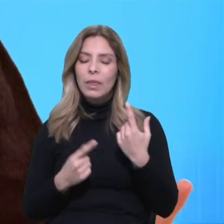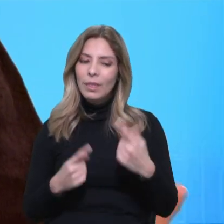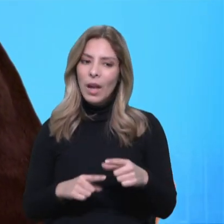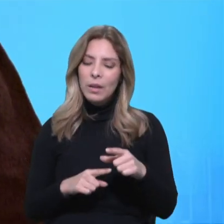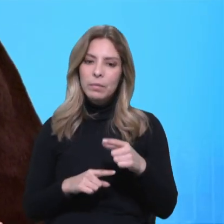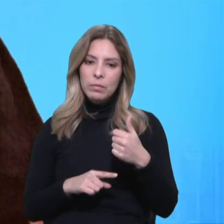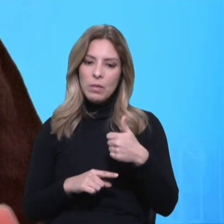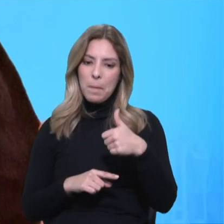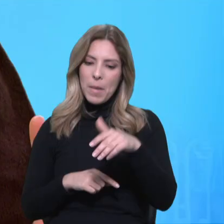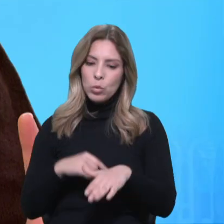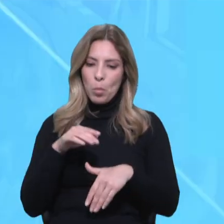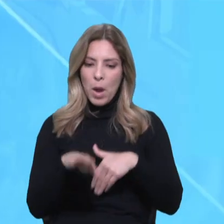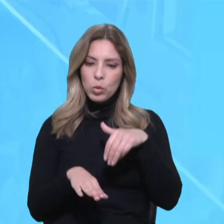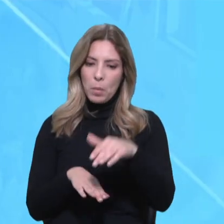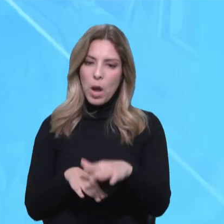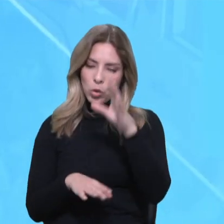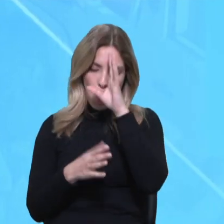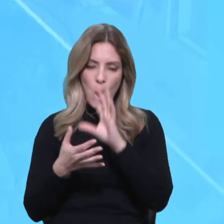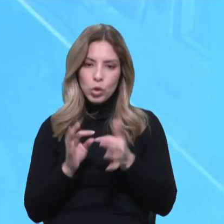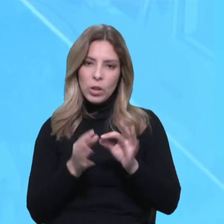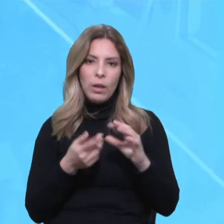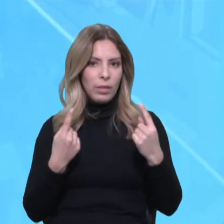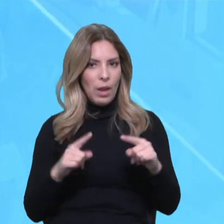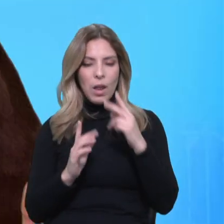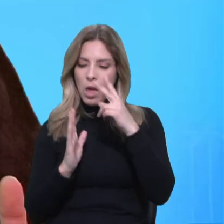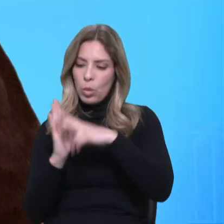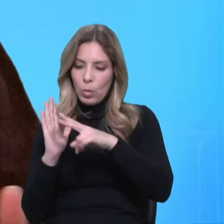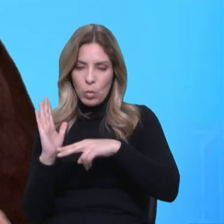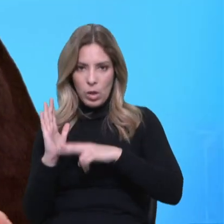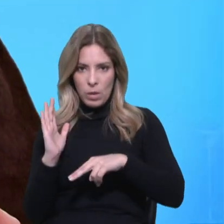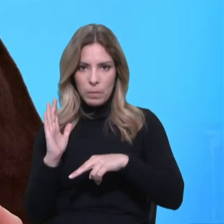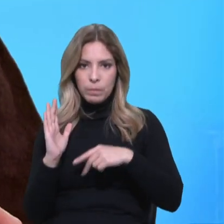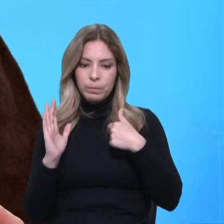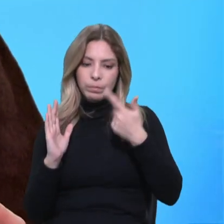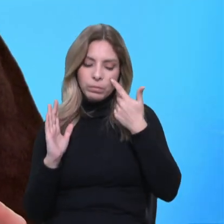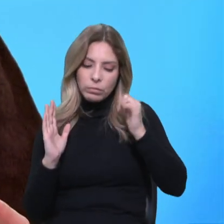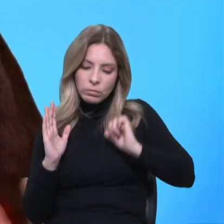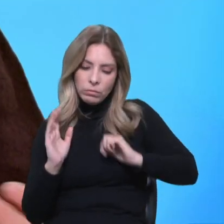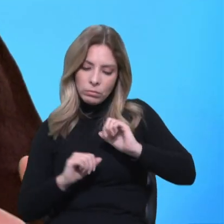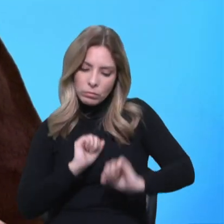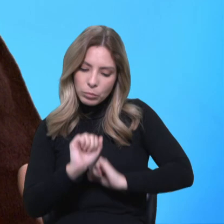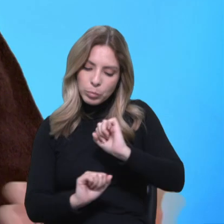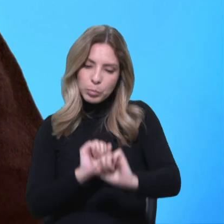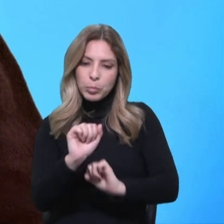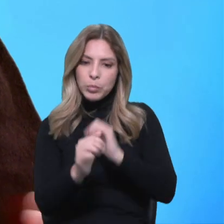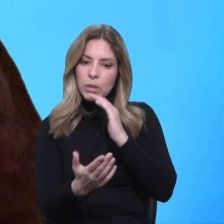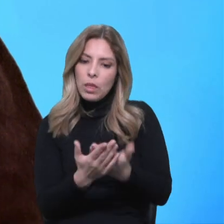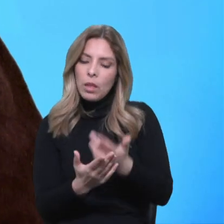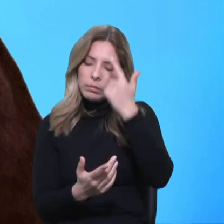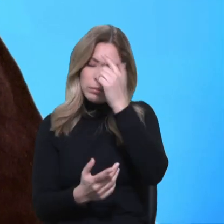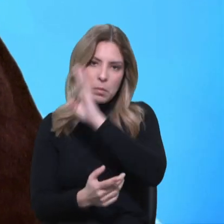da liturgia. E então, o aprofundar esse conhecimento de cada passo, para mim, tem